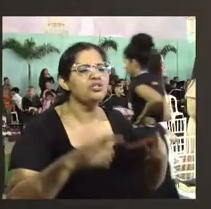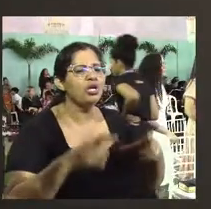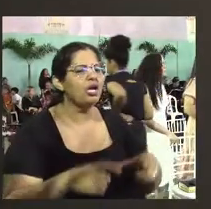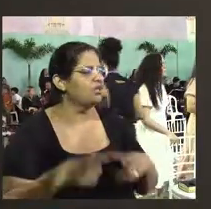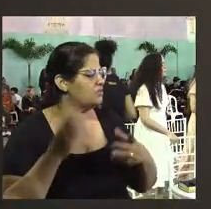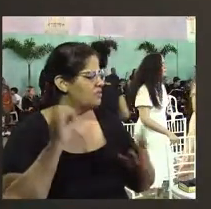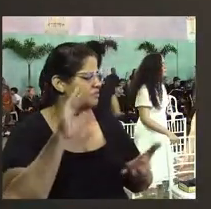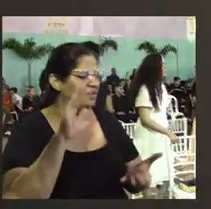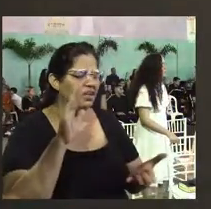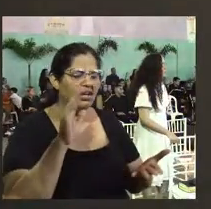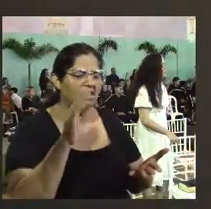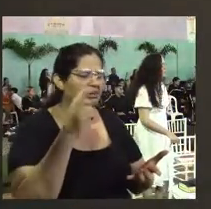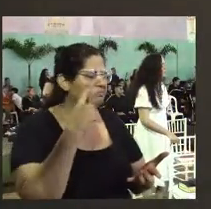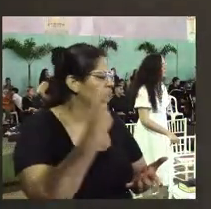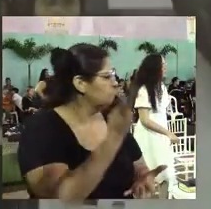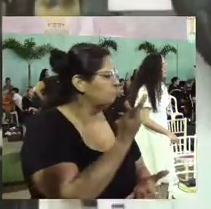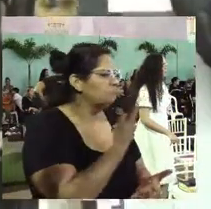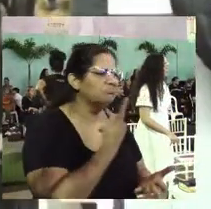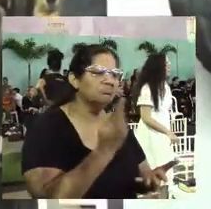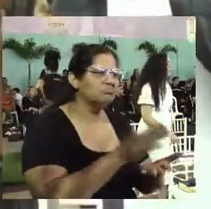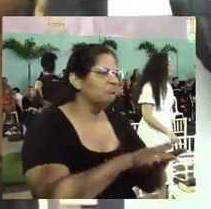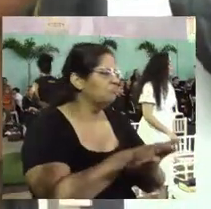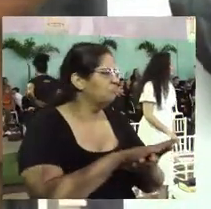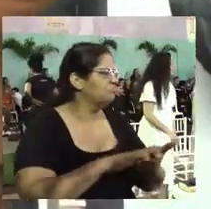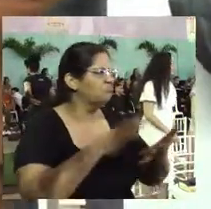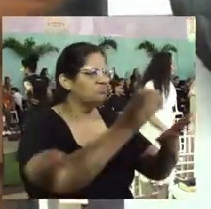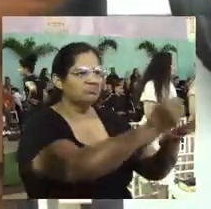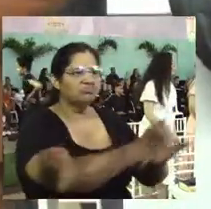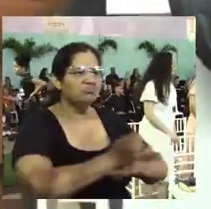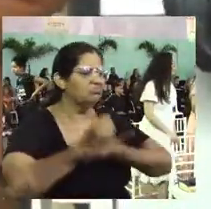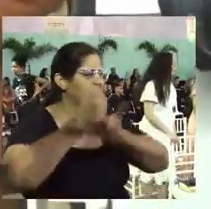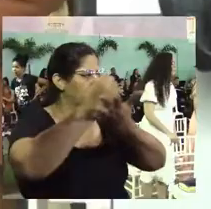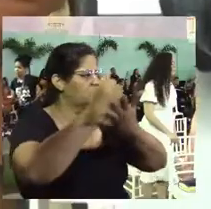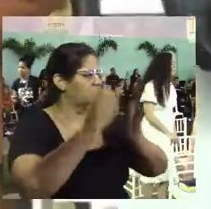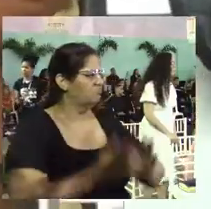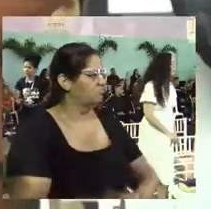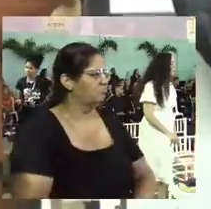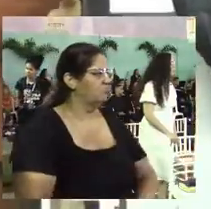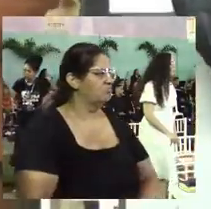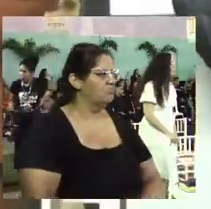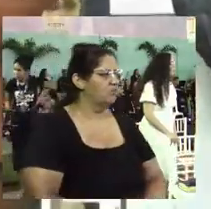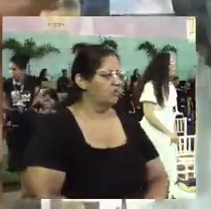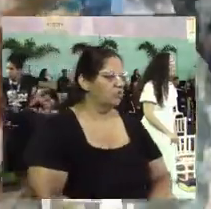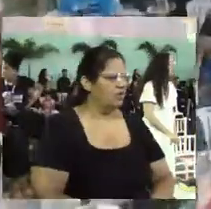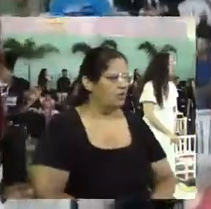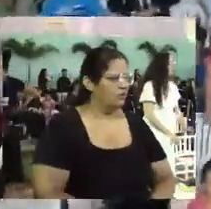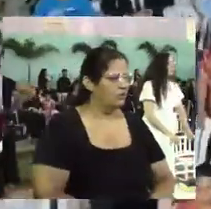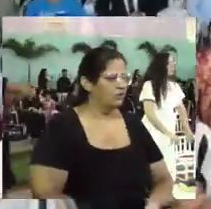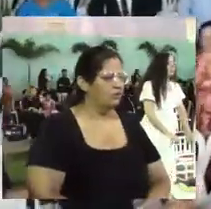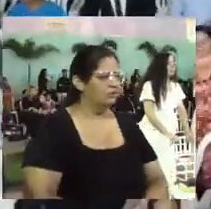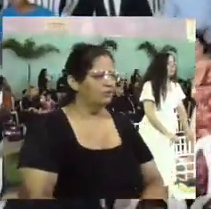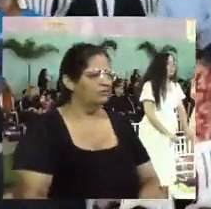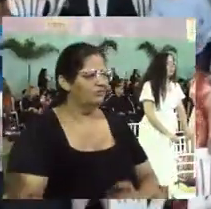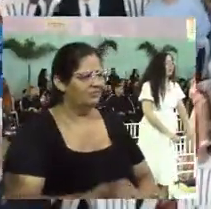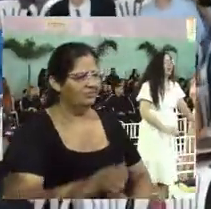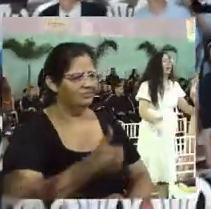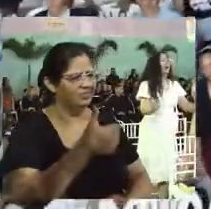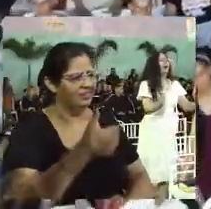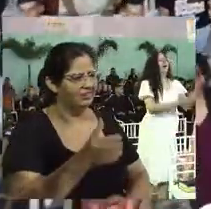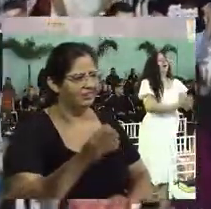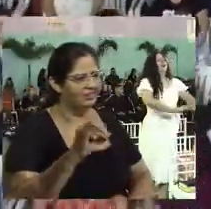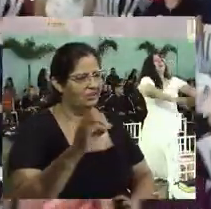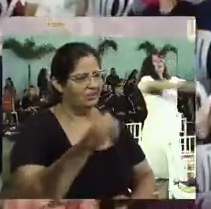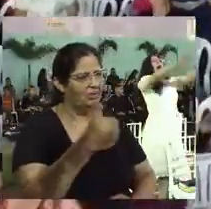99 aqui mais uma lá sei que eu já contei 101